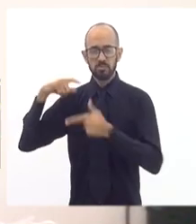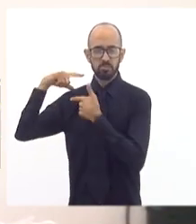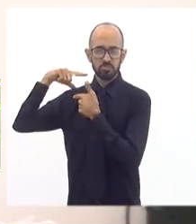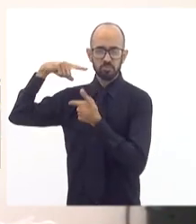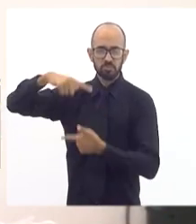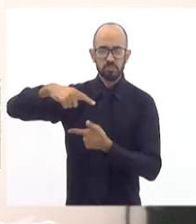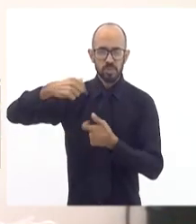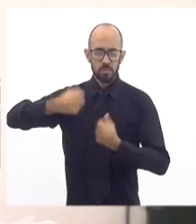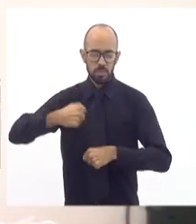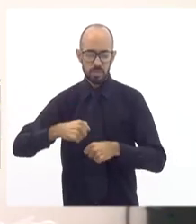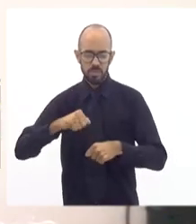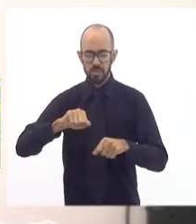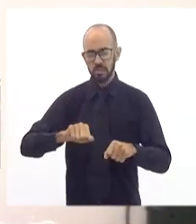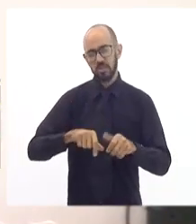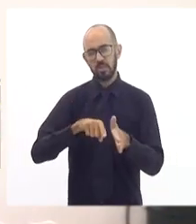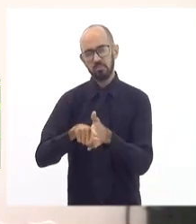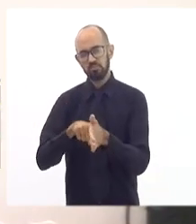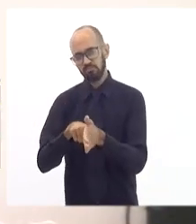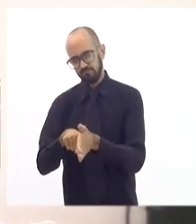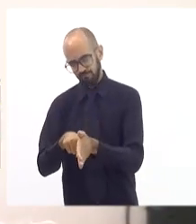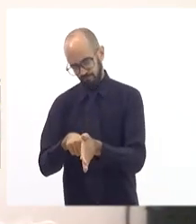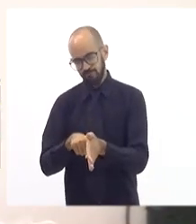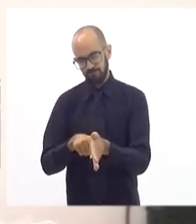informada isso não foi feito